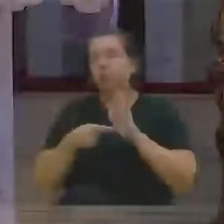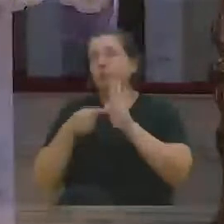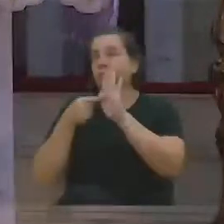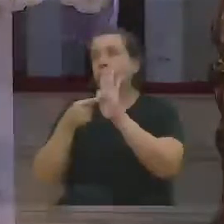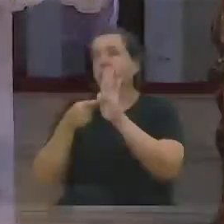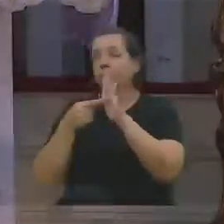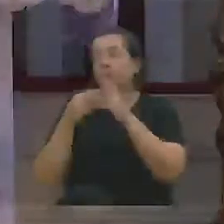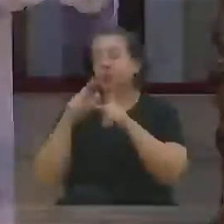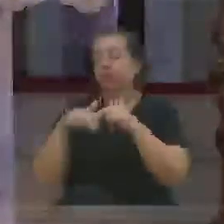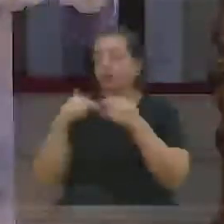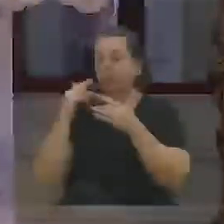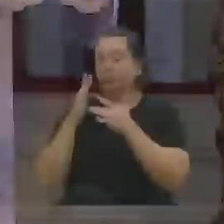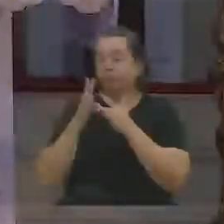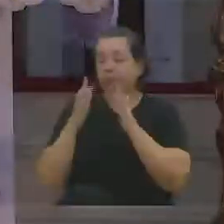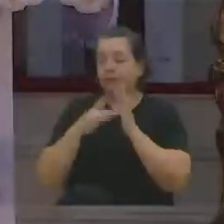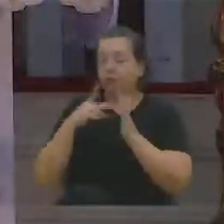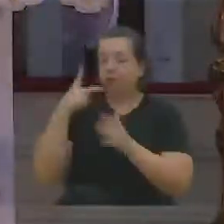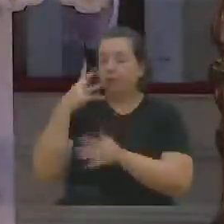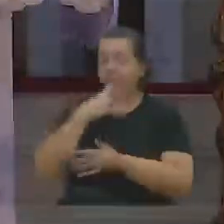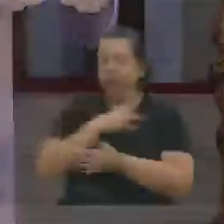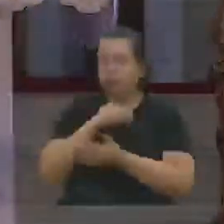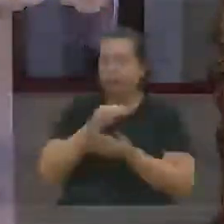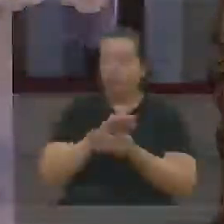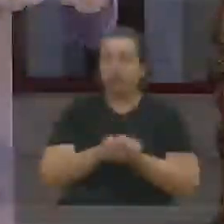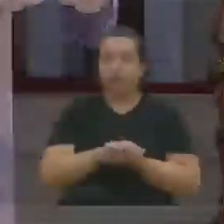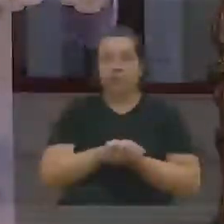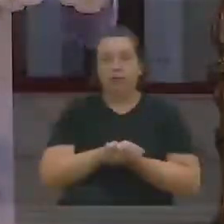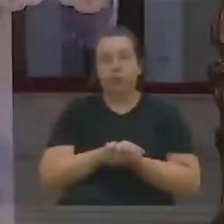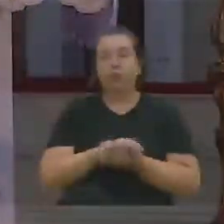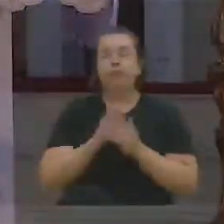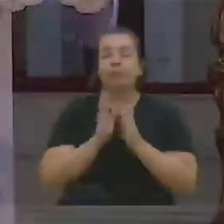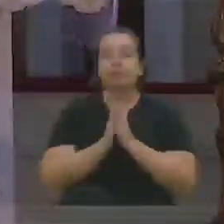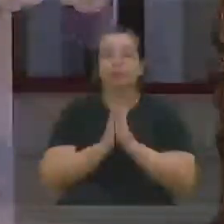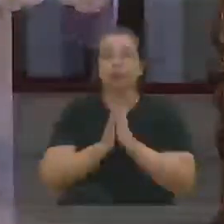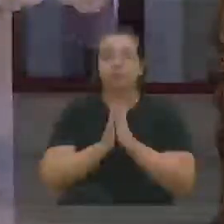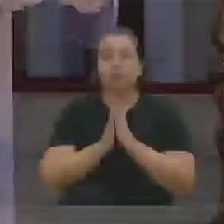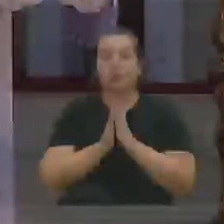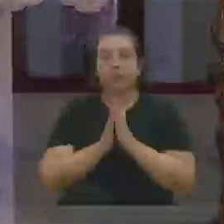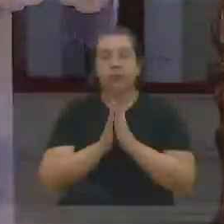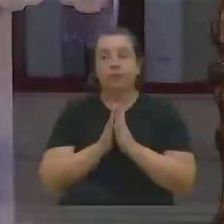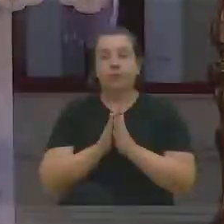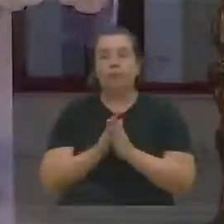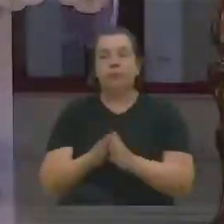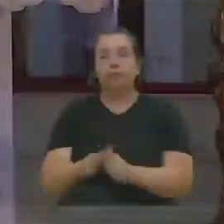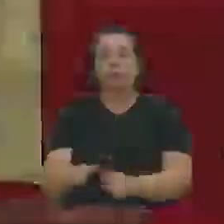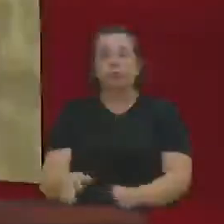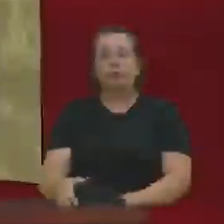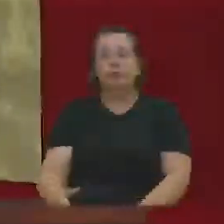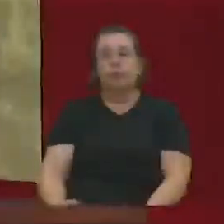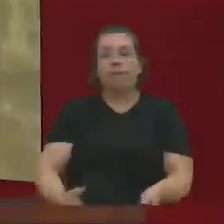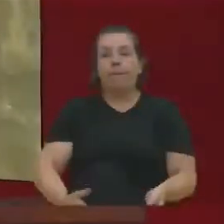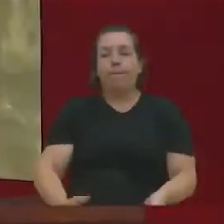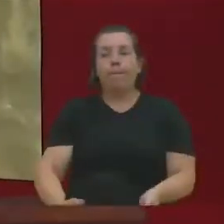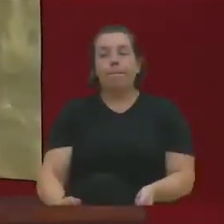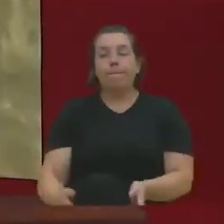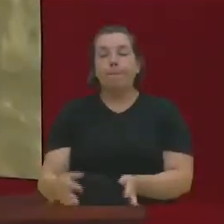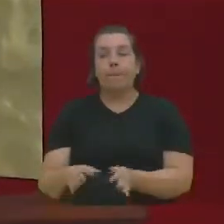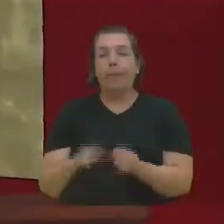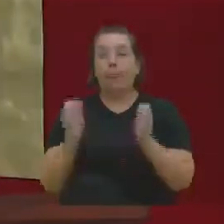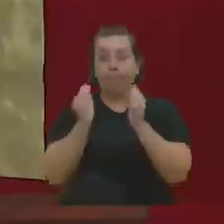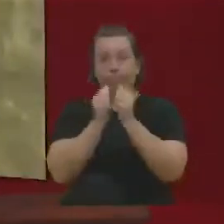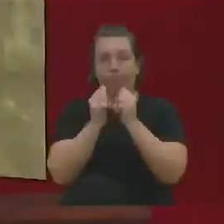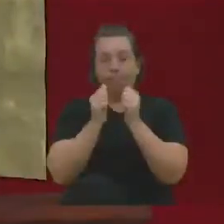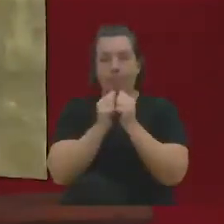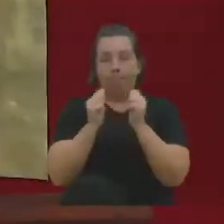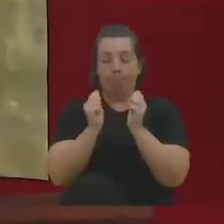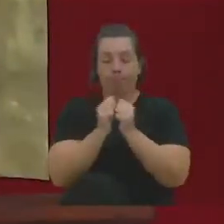apresentamos. Tudo isso vos pedimos por Cristo, Senhor nosso. Amém. Juntamente com o pão